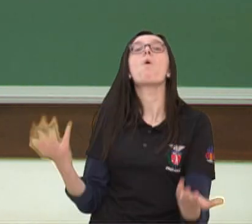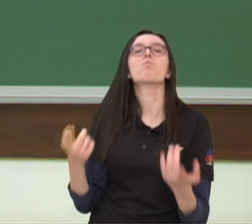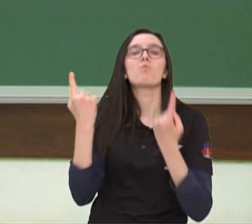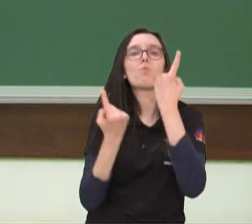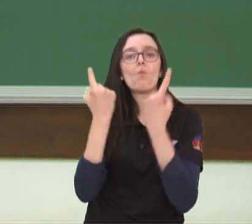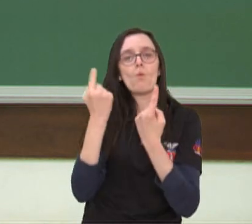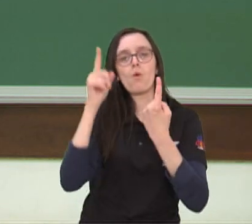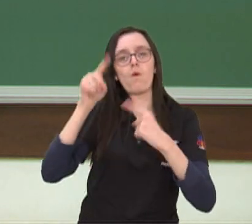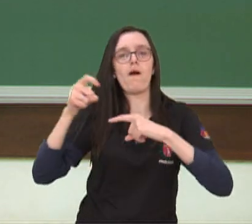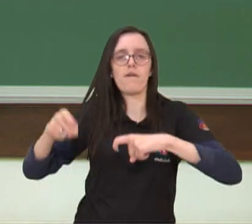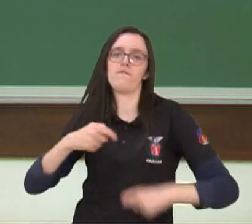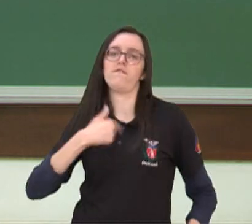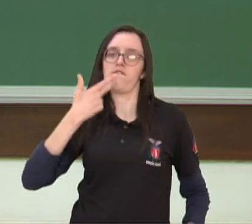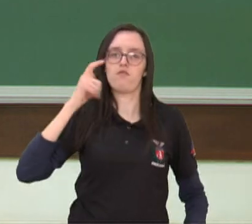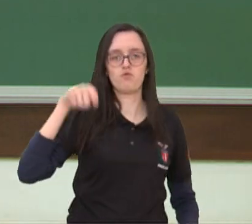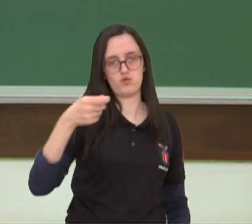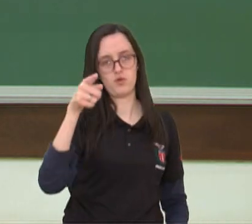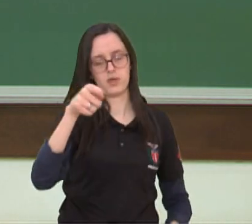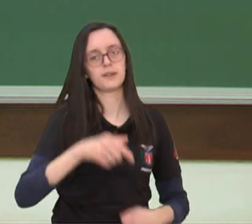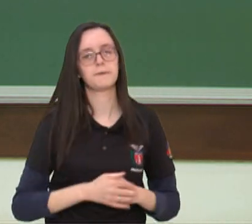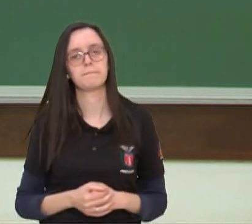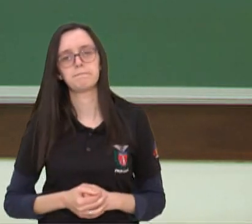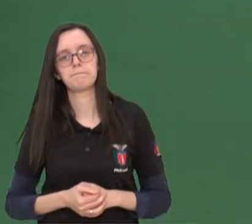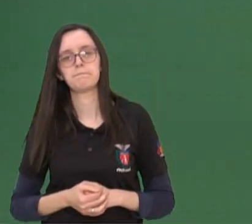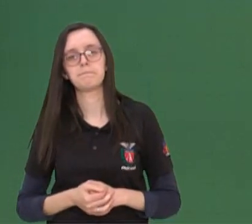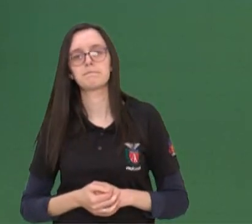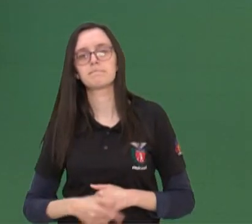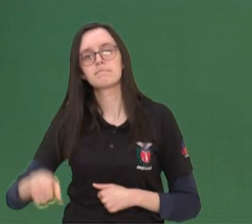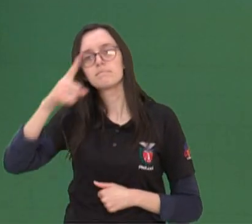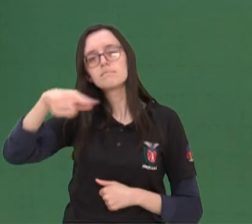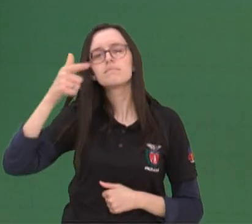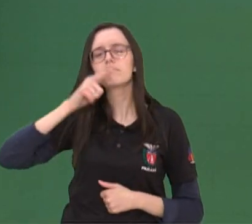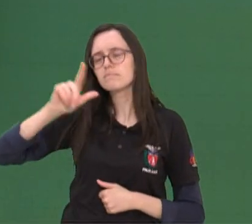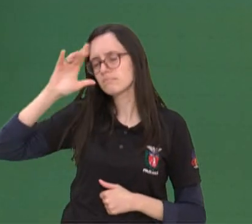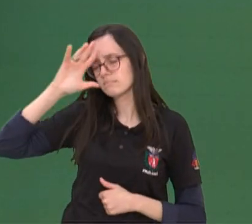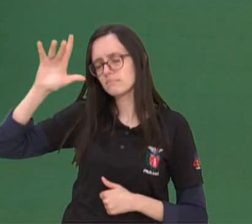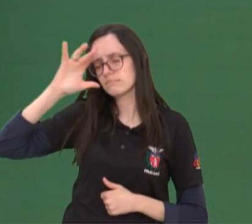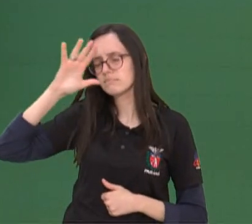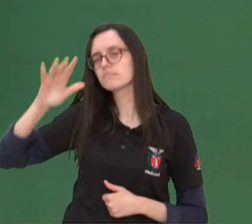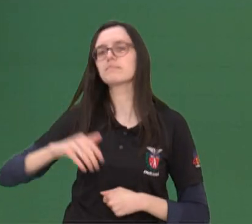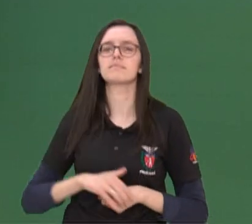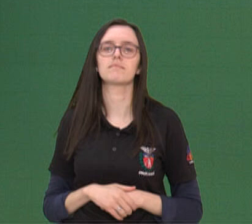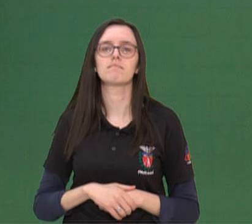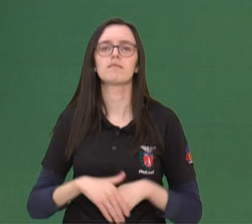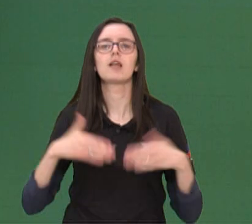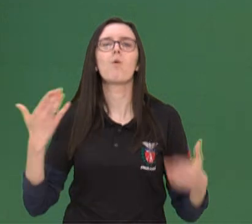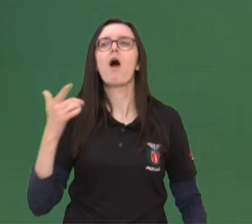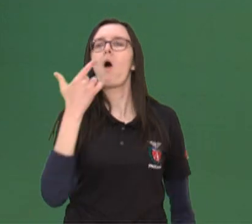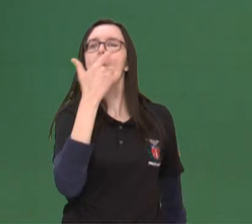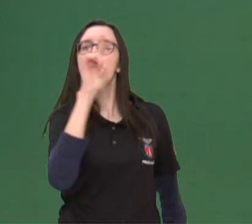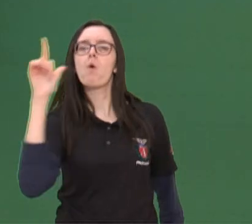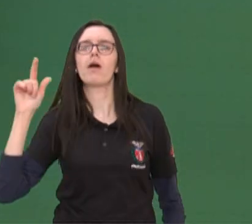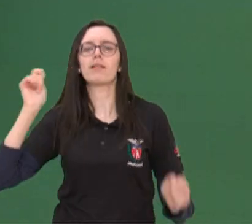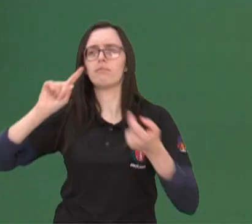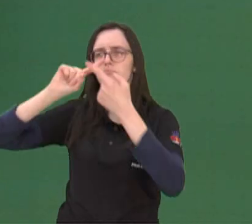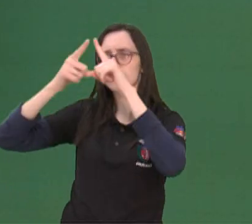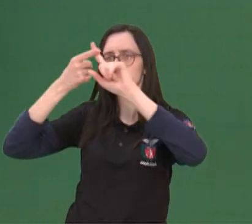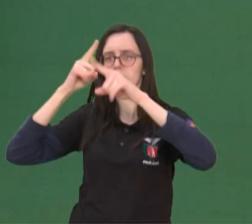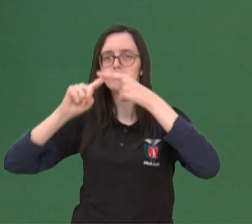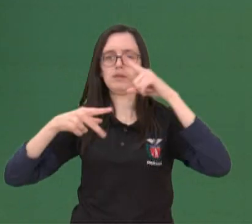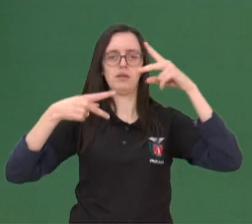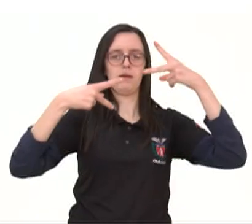estamos falando. Para vocês refletirem, quais outras combinações